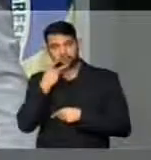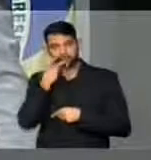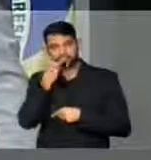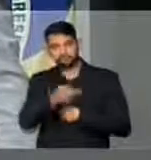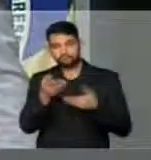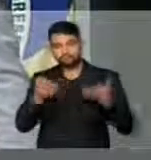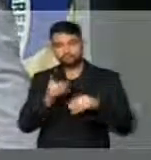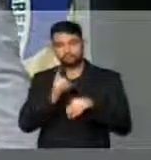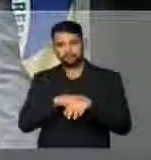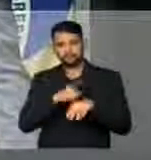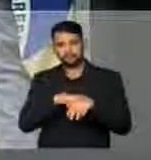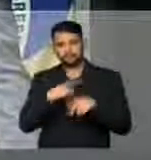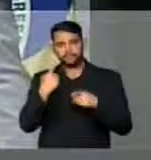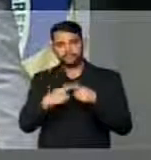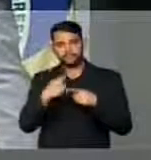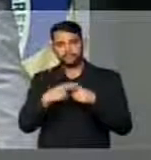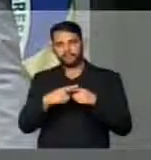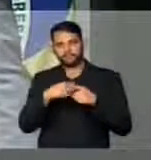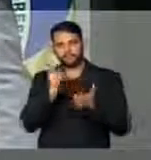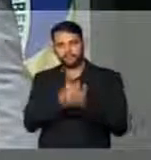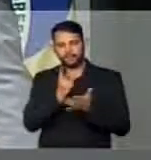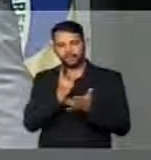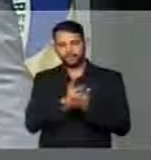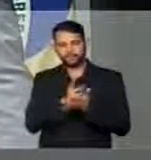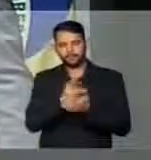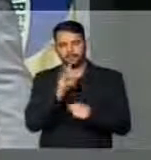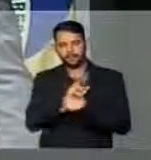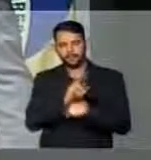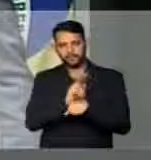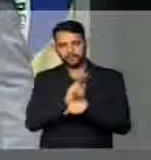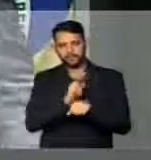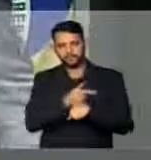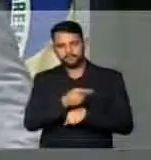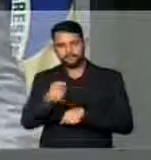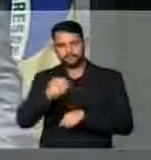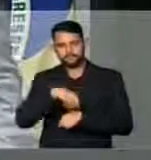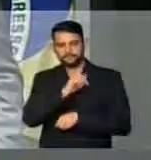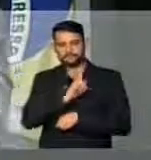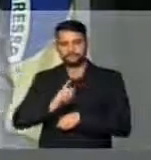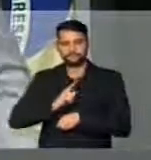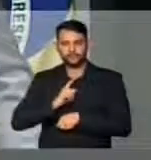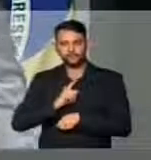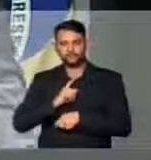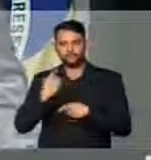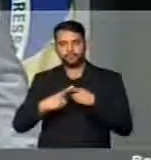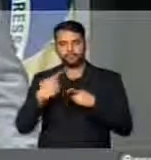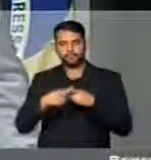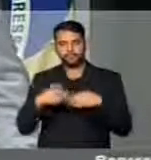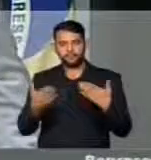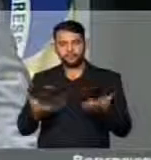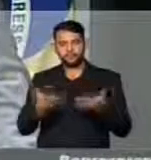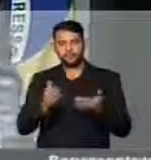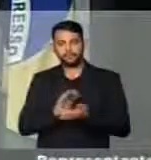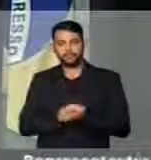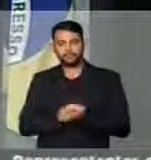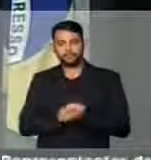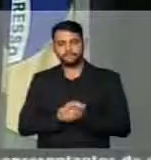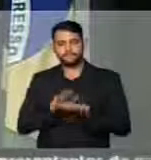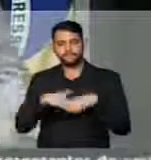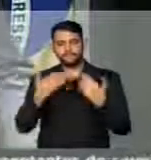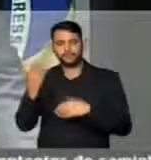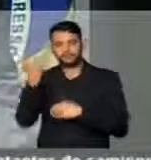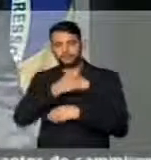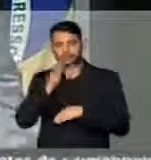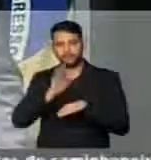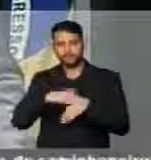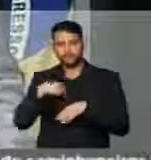nesse momento. Por que continuar a defender a continuidade desse governo corrupto? Por quê? Qual a prova